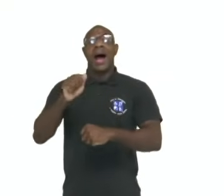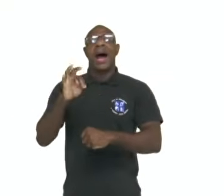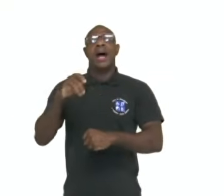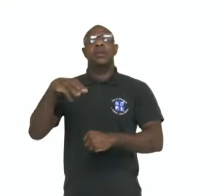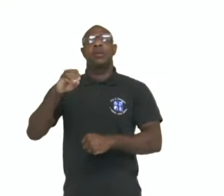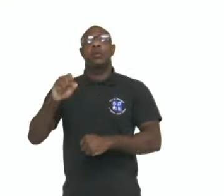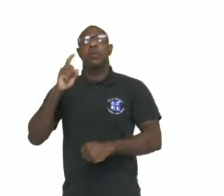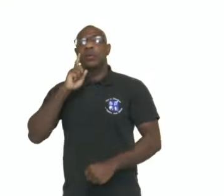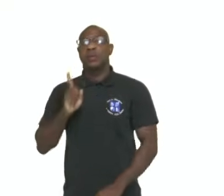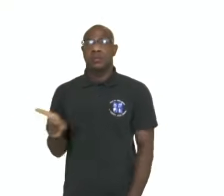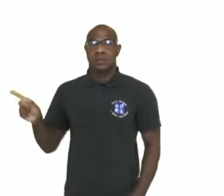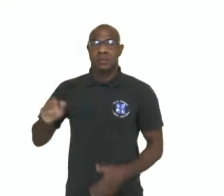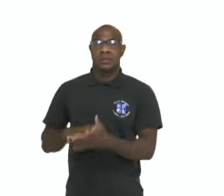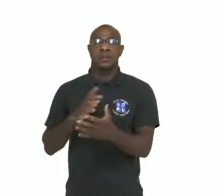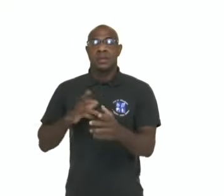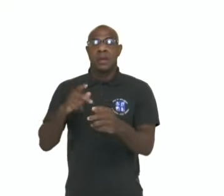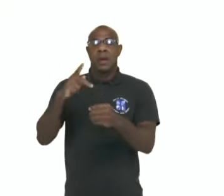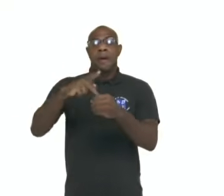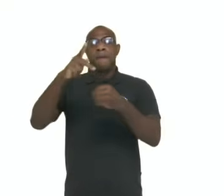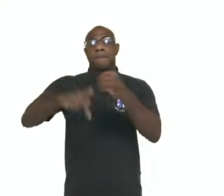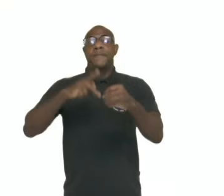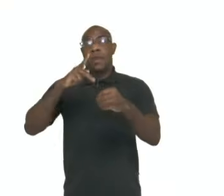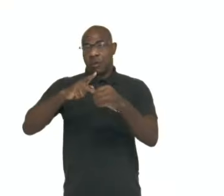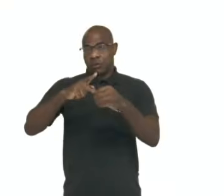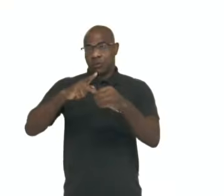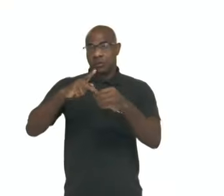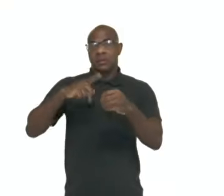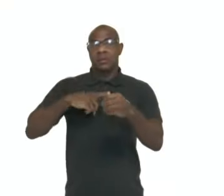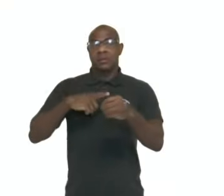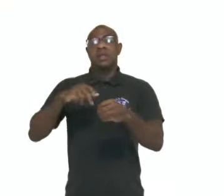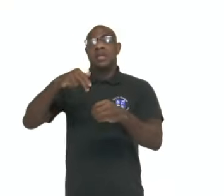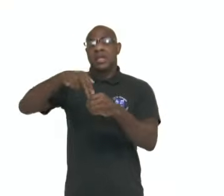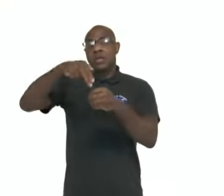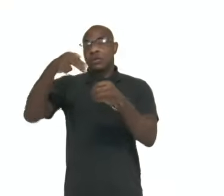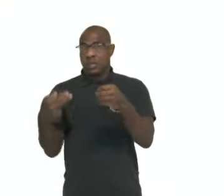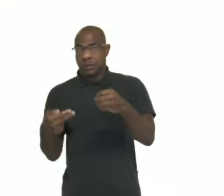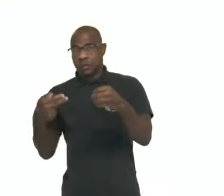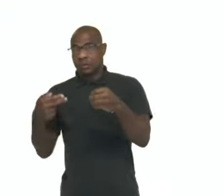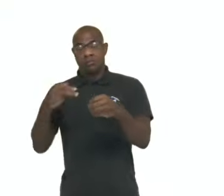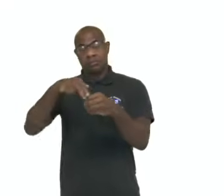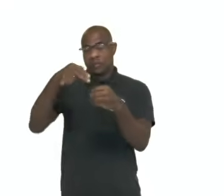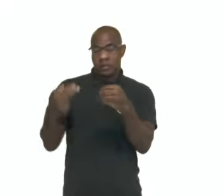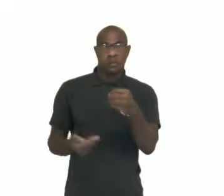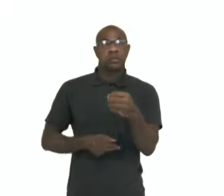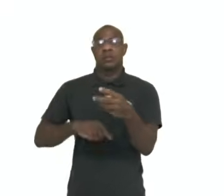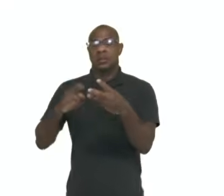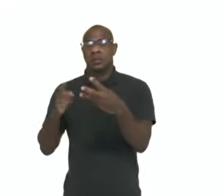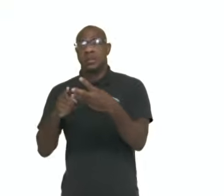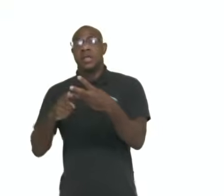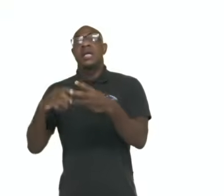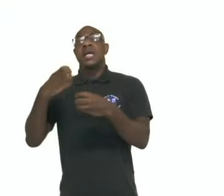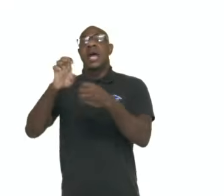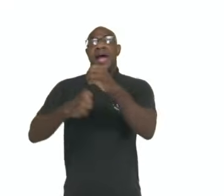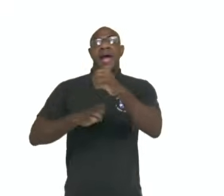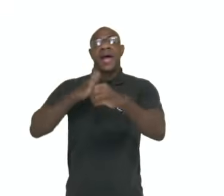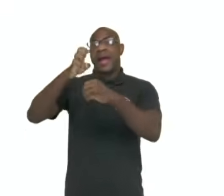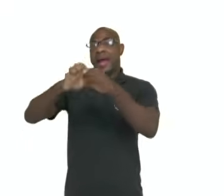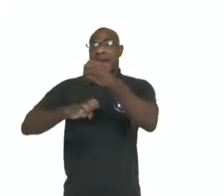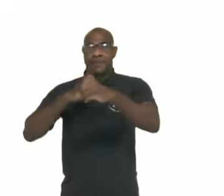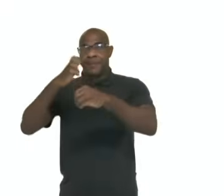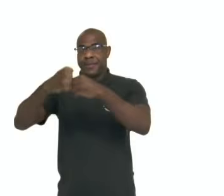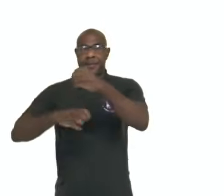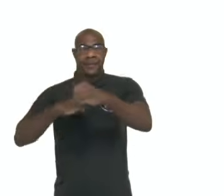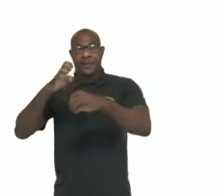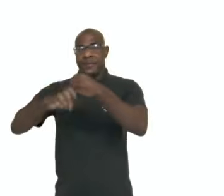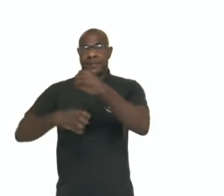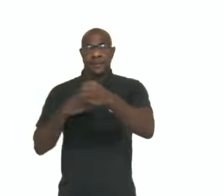carga positiva, os nêutrons, que o nome já é bastante sugestivo, né? Neutro. E os elétrons de carga negativa. Os